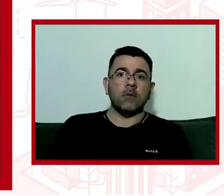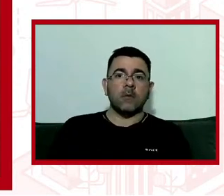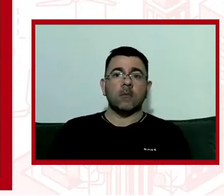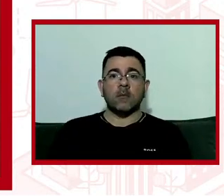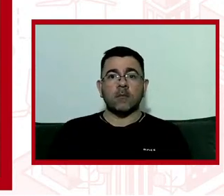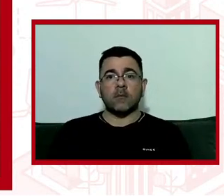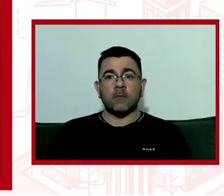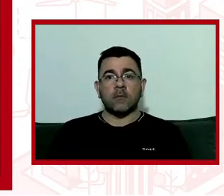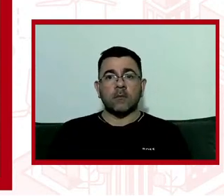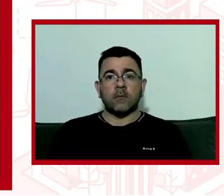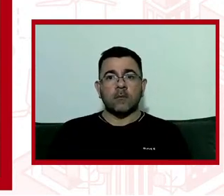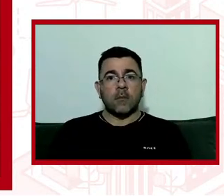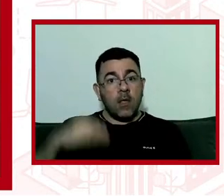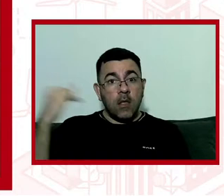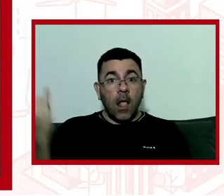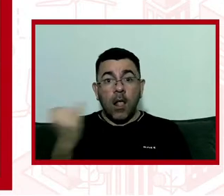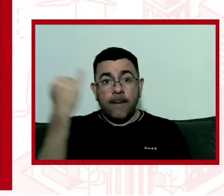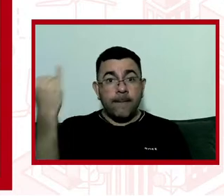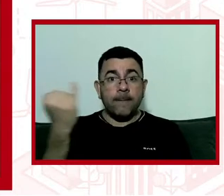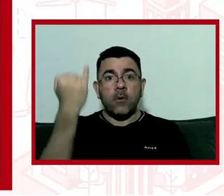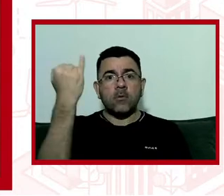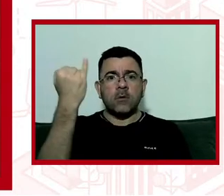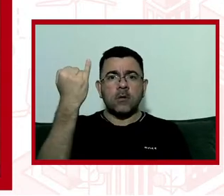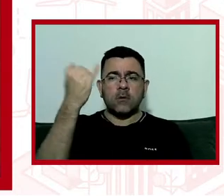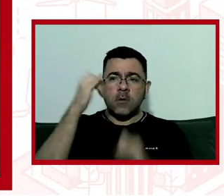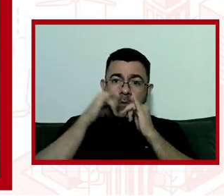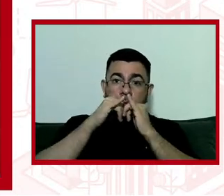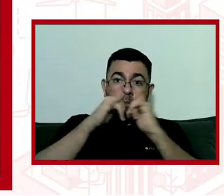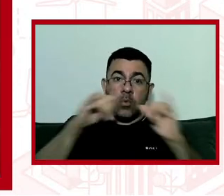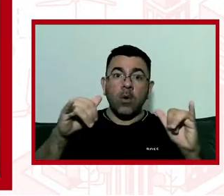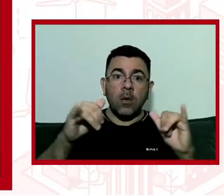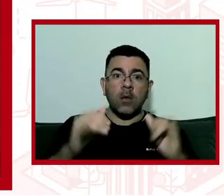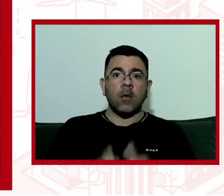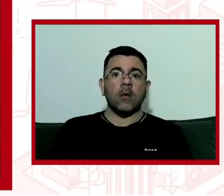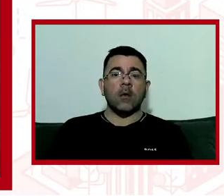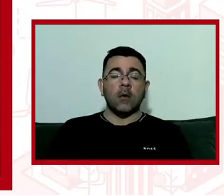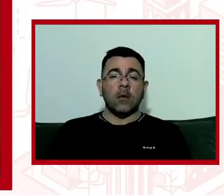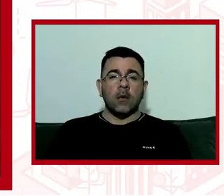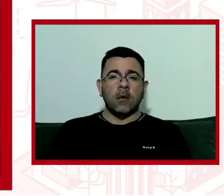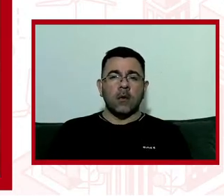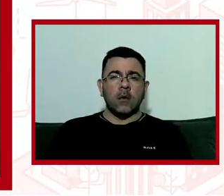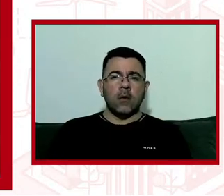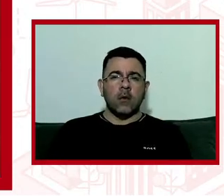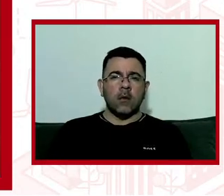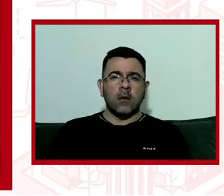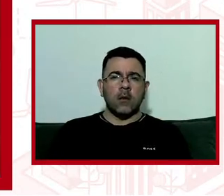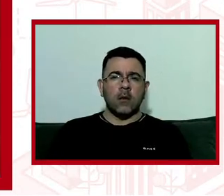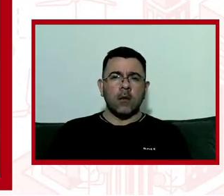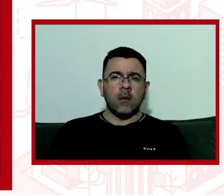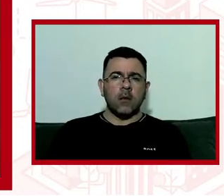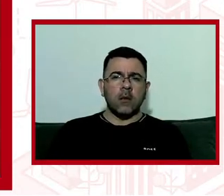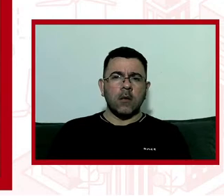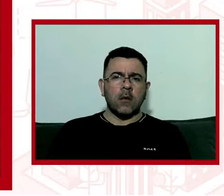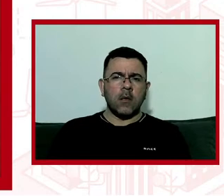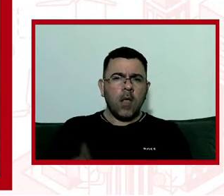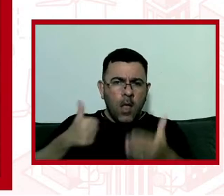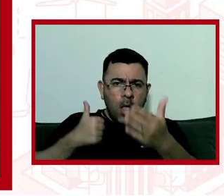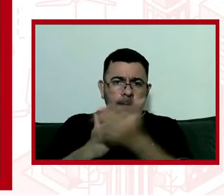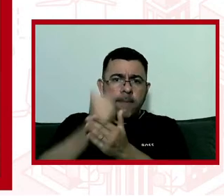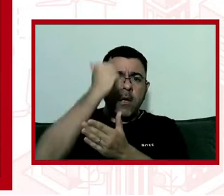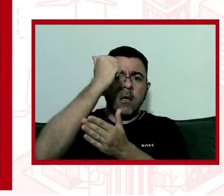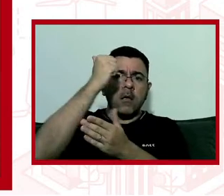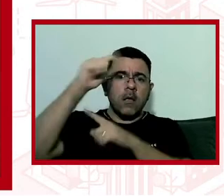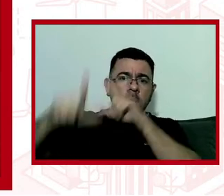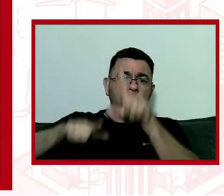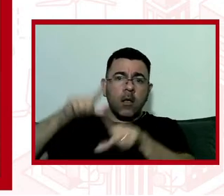e é fundamental para conseguir implantar isso então nós conseguimos fazer eh com que a auto aprovação dos serviços elas